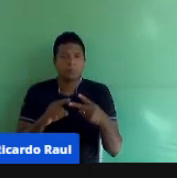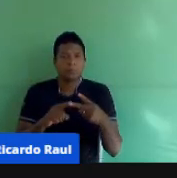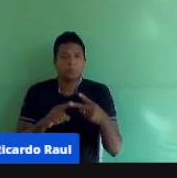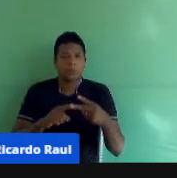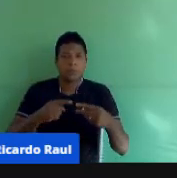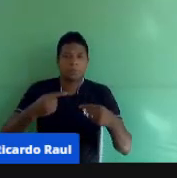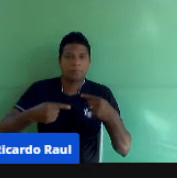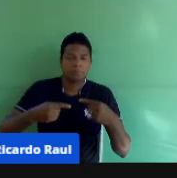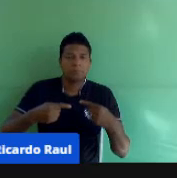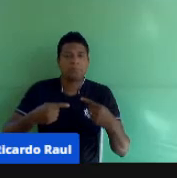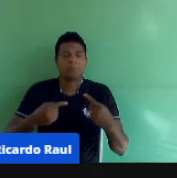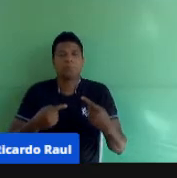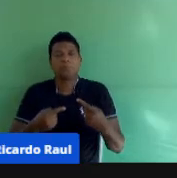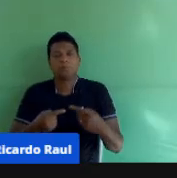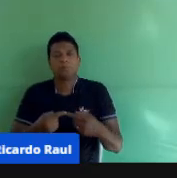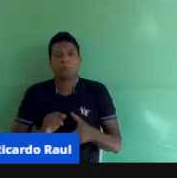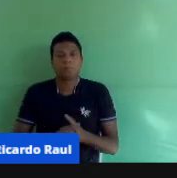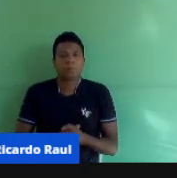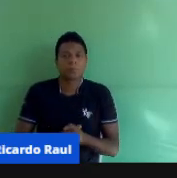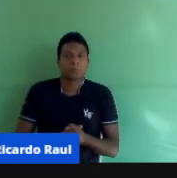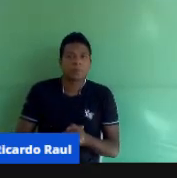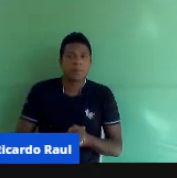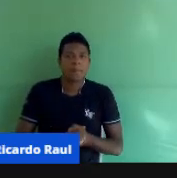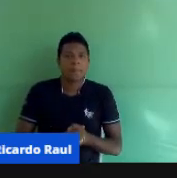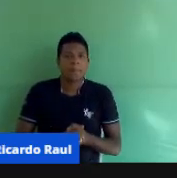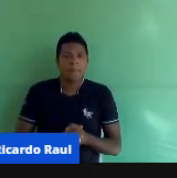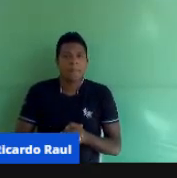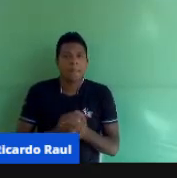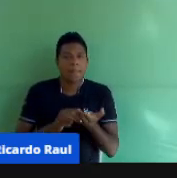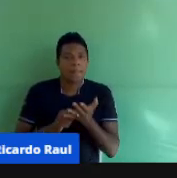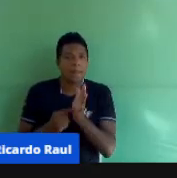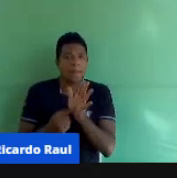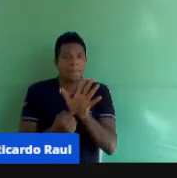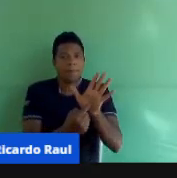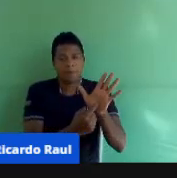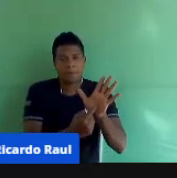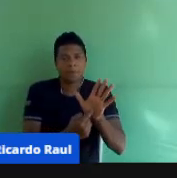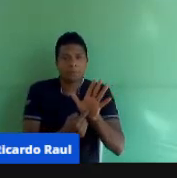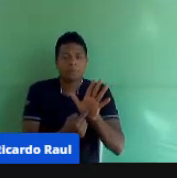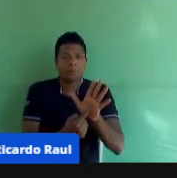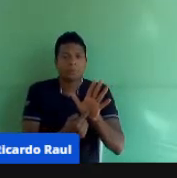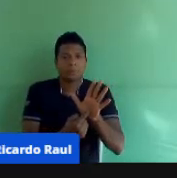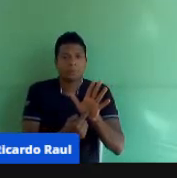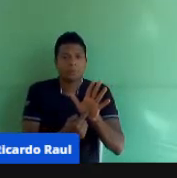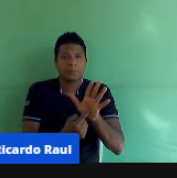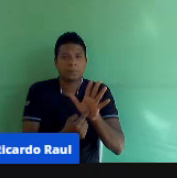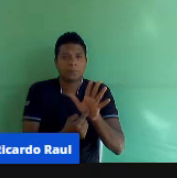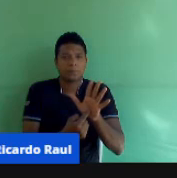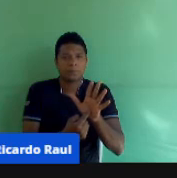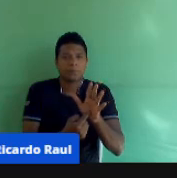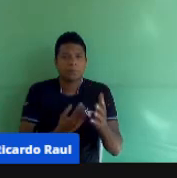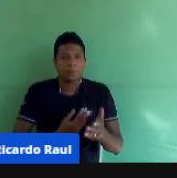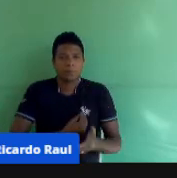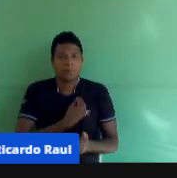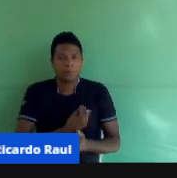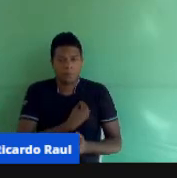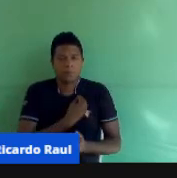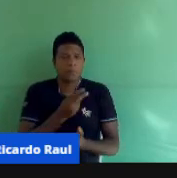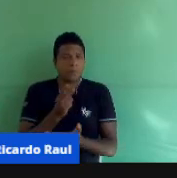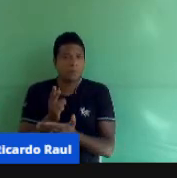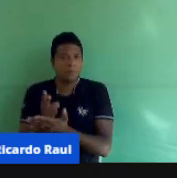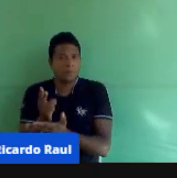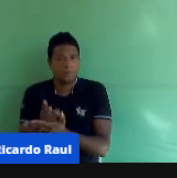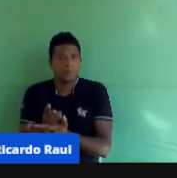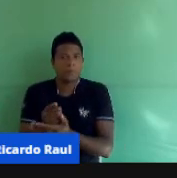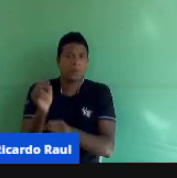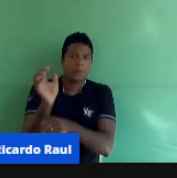Então, fazer esses contrapontos, apresentar os sistemas de hábito e a vida cotidiana. Os filmes são